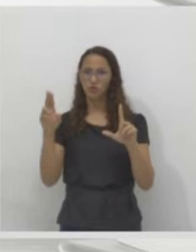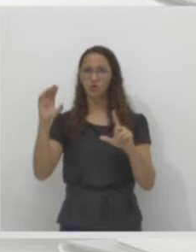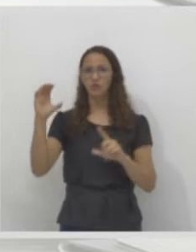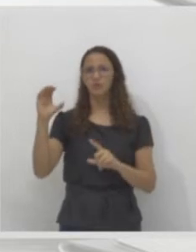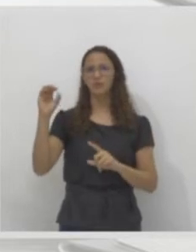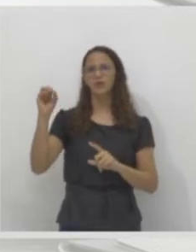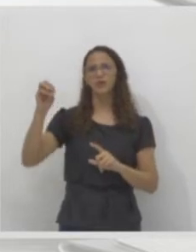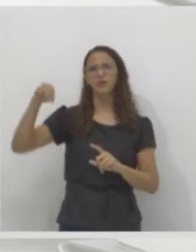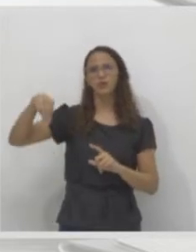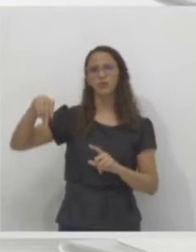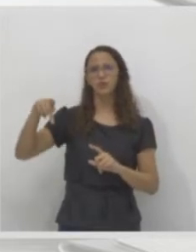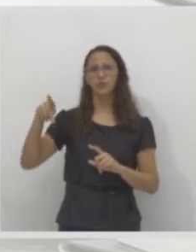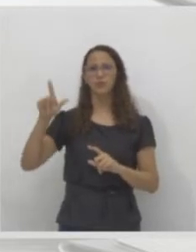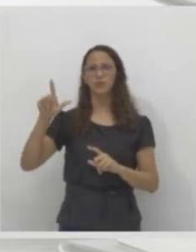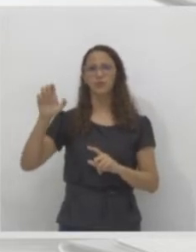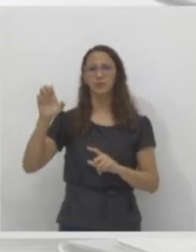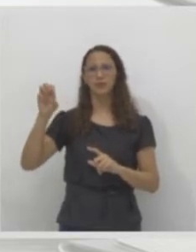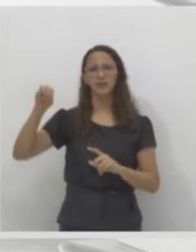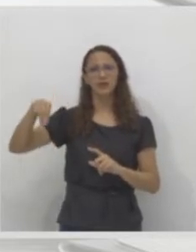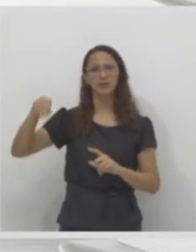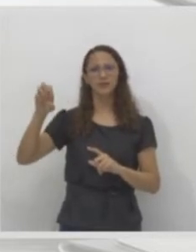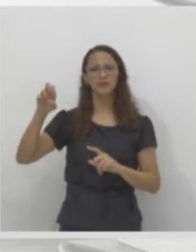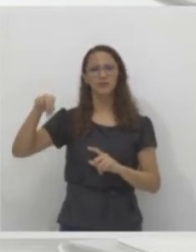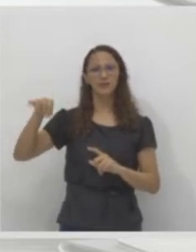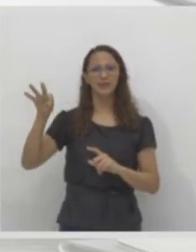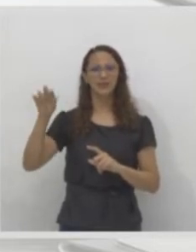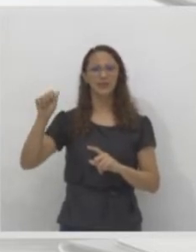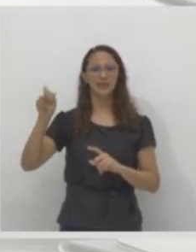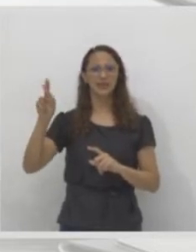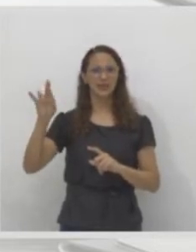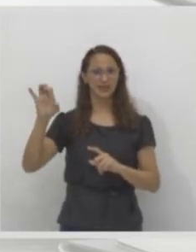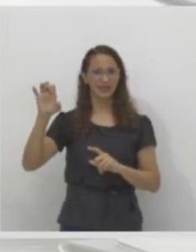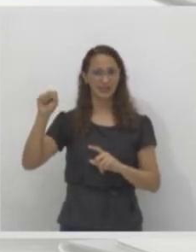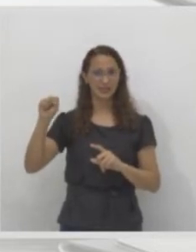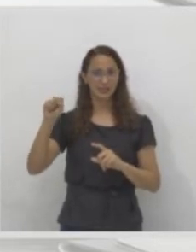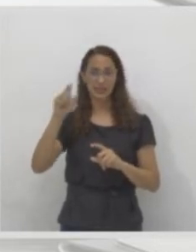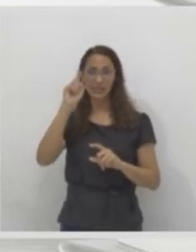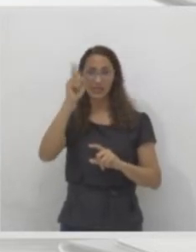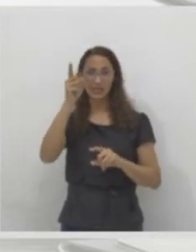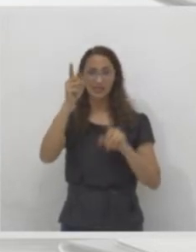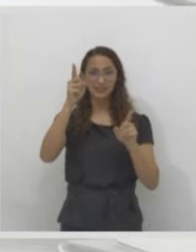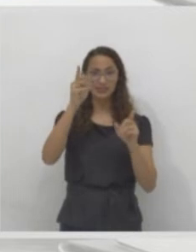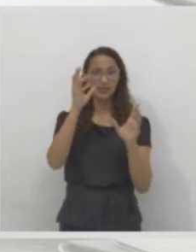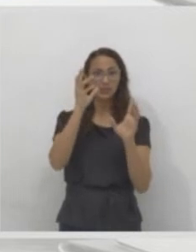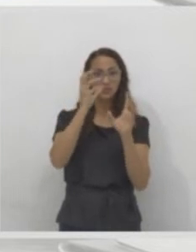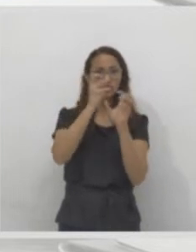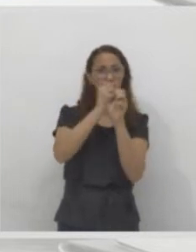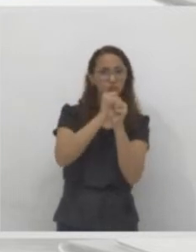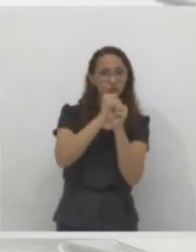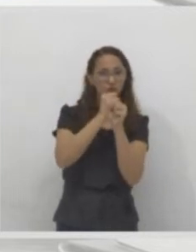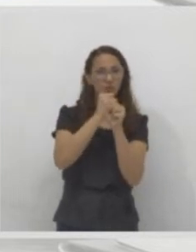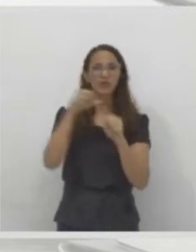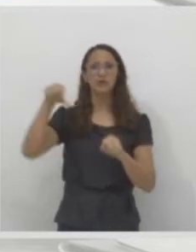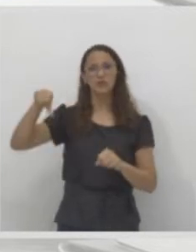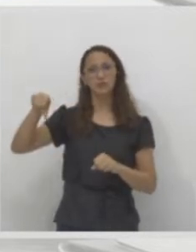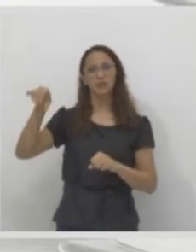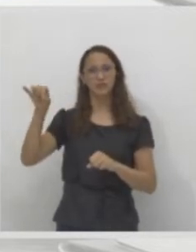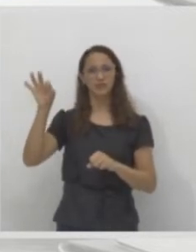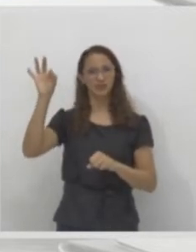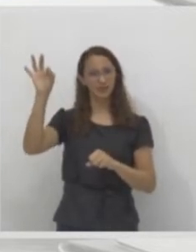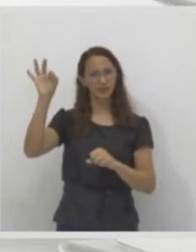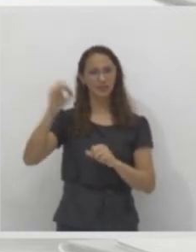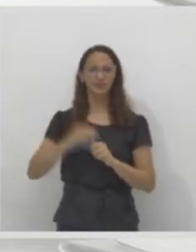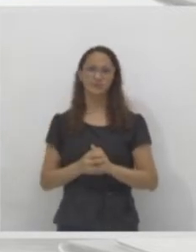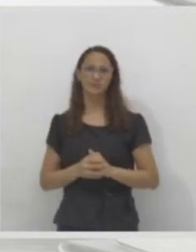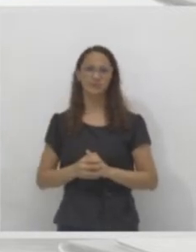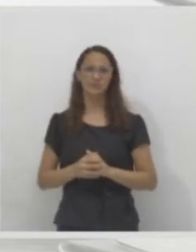a 90 graus. No triângulo retângulo, o lado oposto ao ângulo reto é chamado